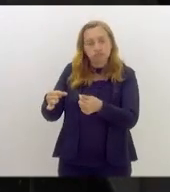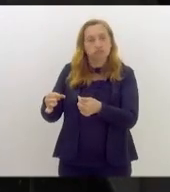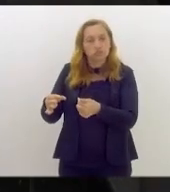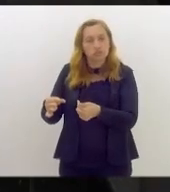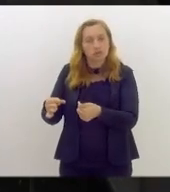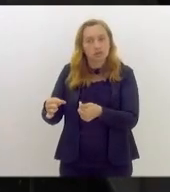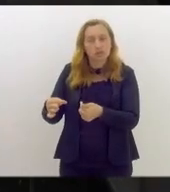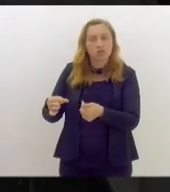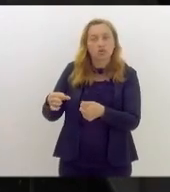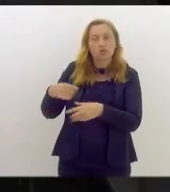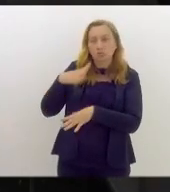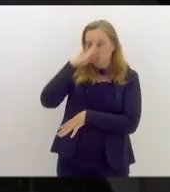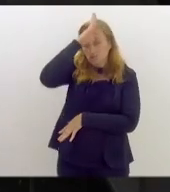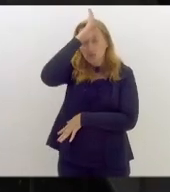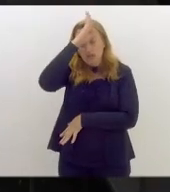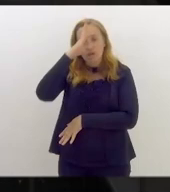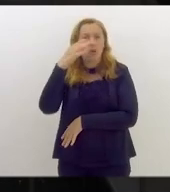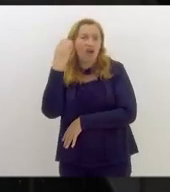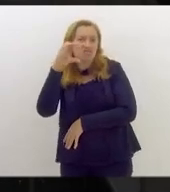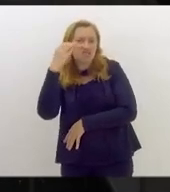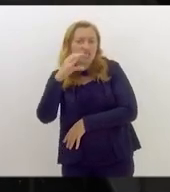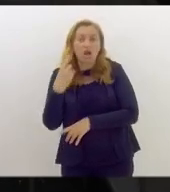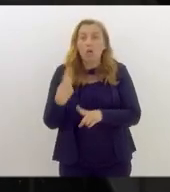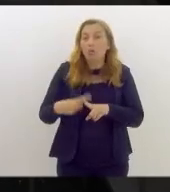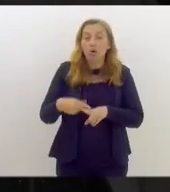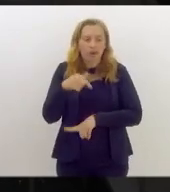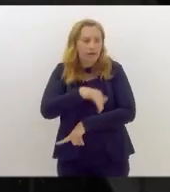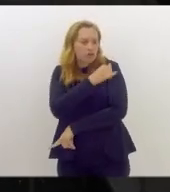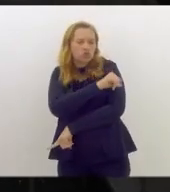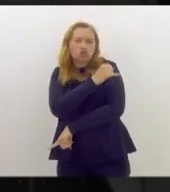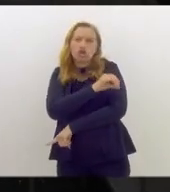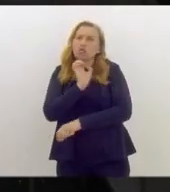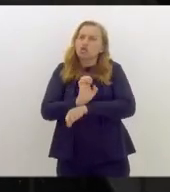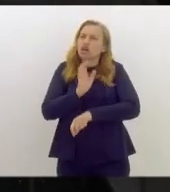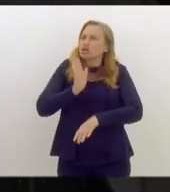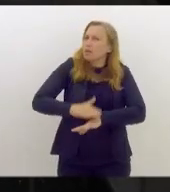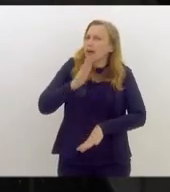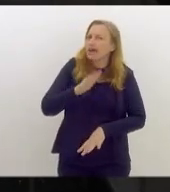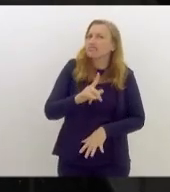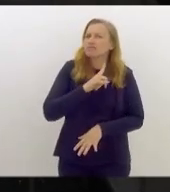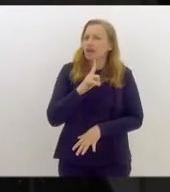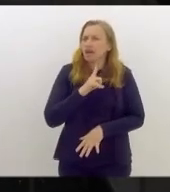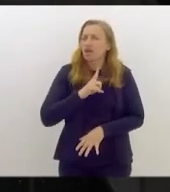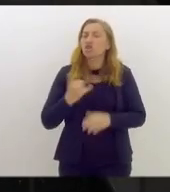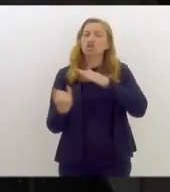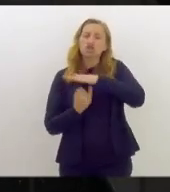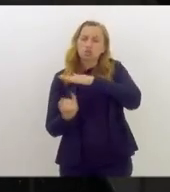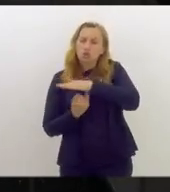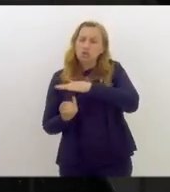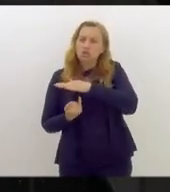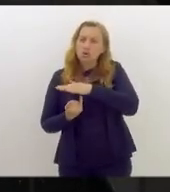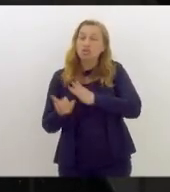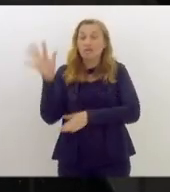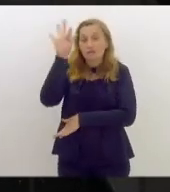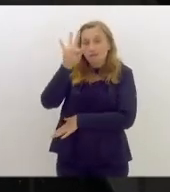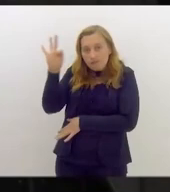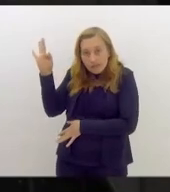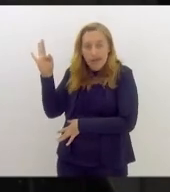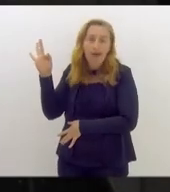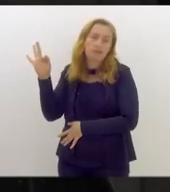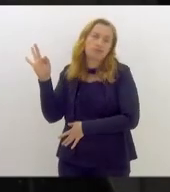a ciência porque aqui o Rio de Janeiro é o estado que mais tem instituições federais